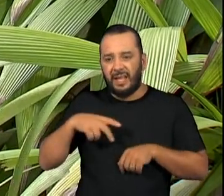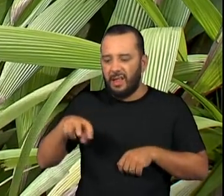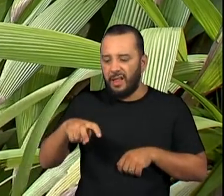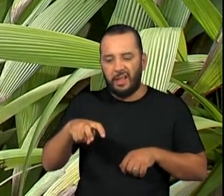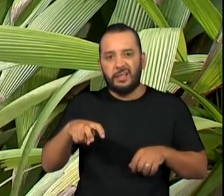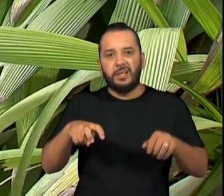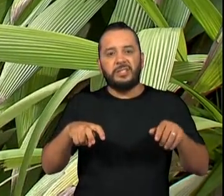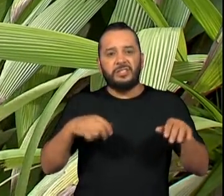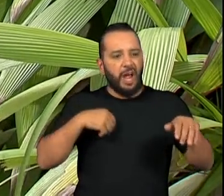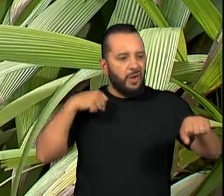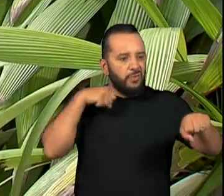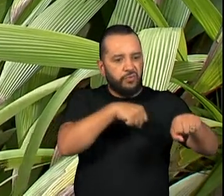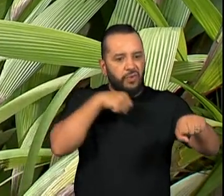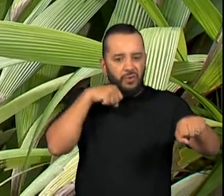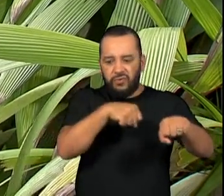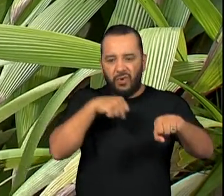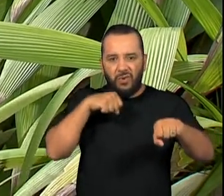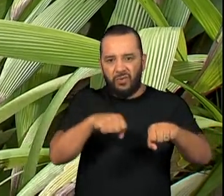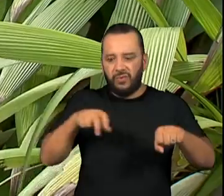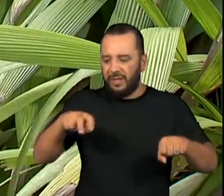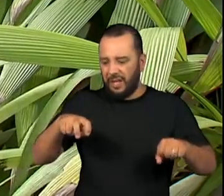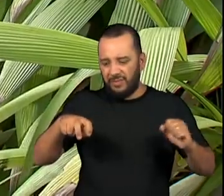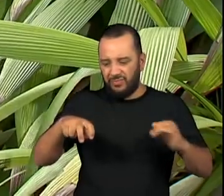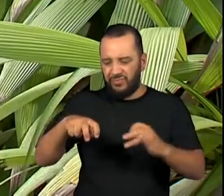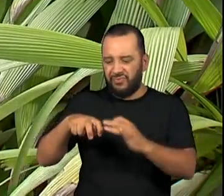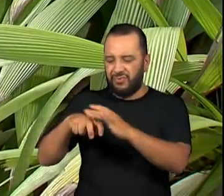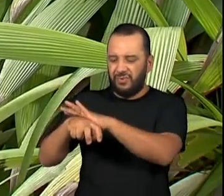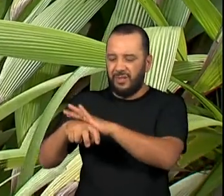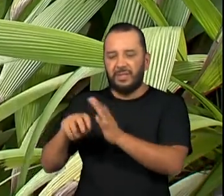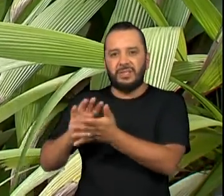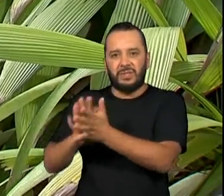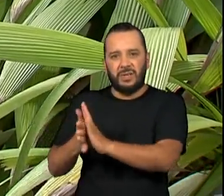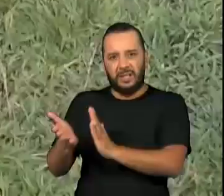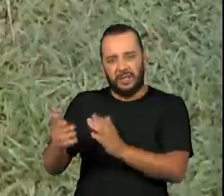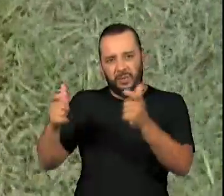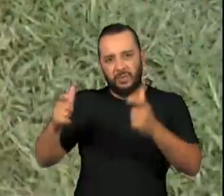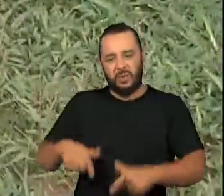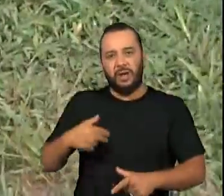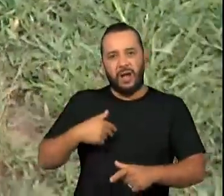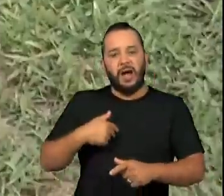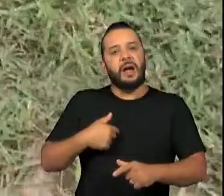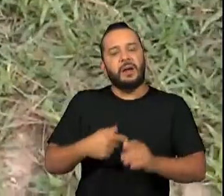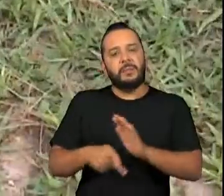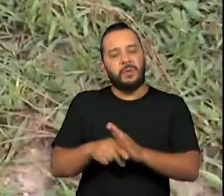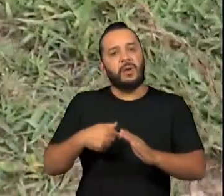pesticidas usados na região de Cerrado, no Mato Grosso do Sul.